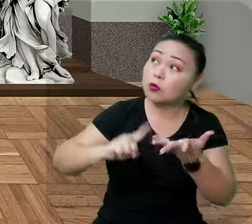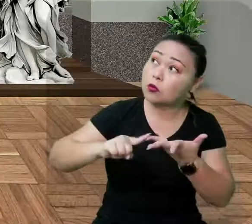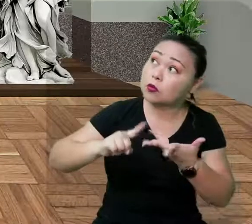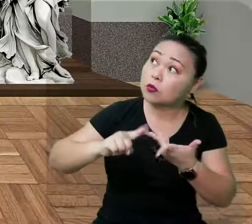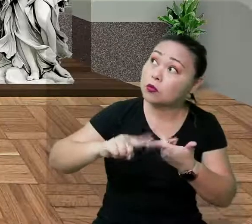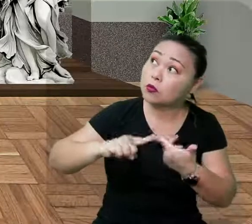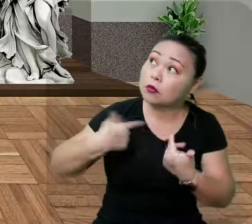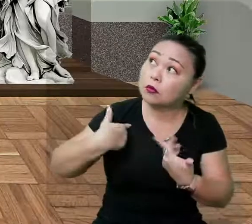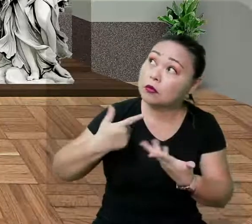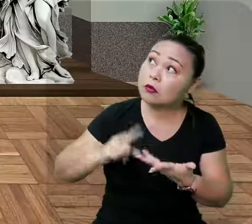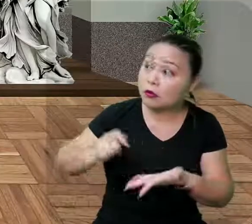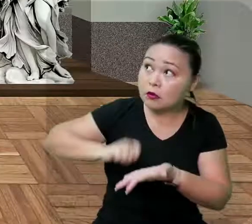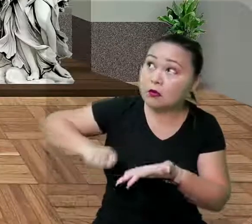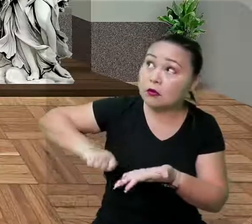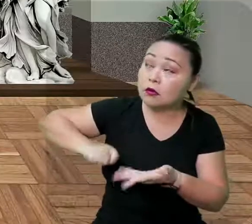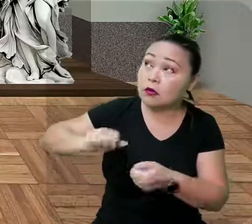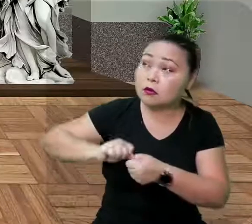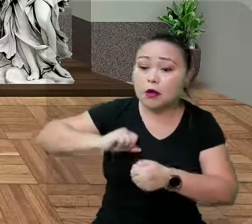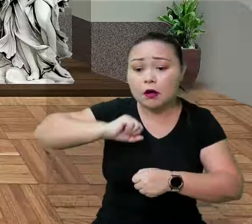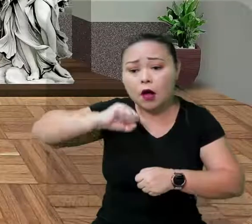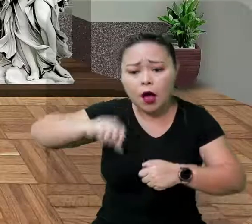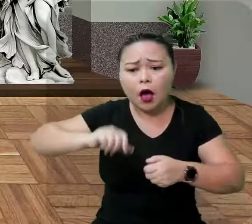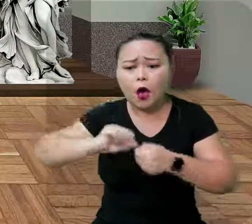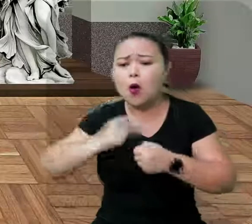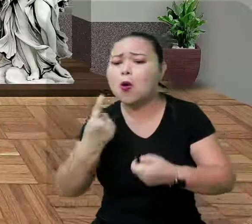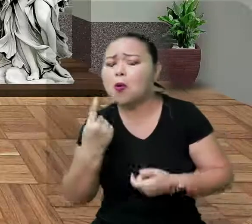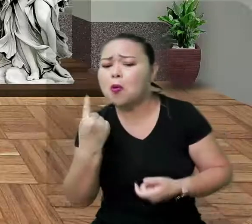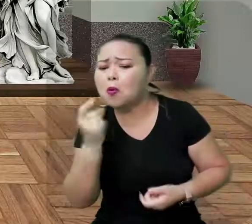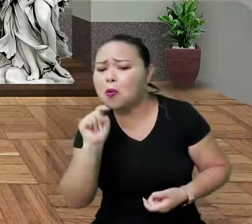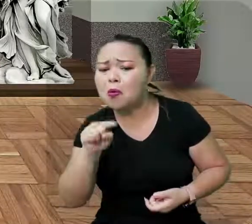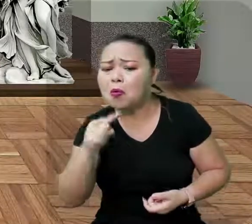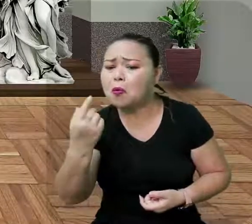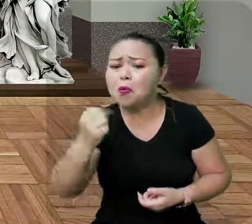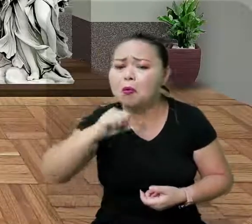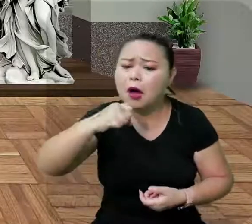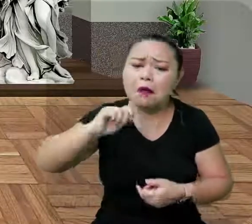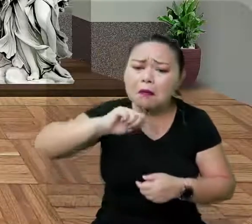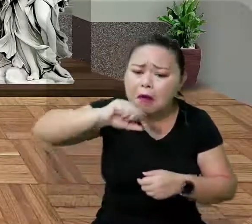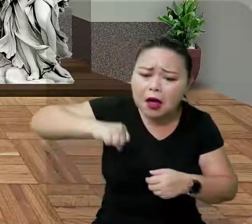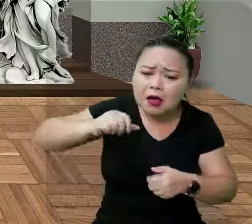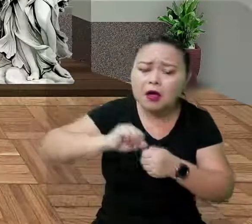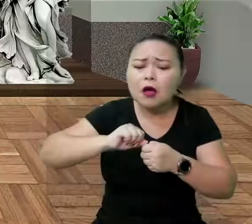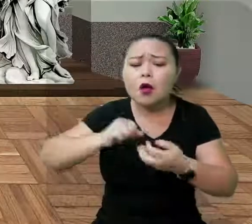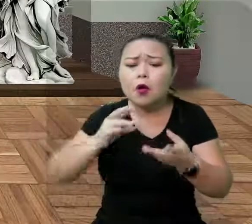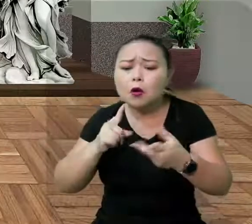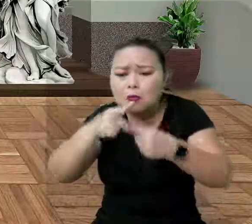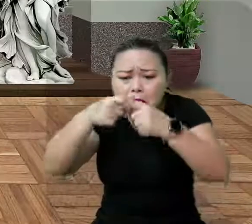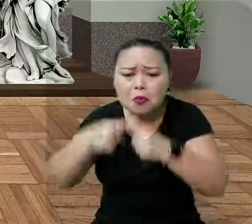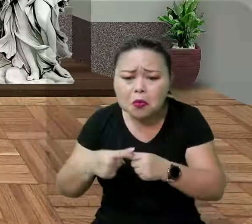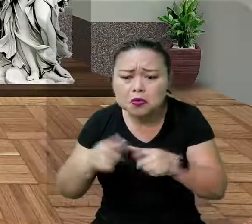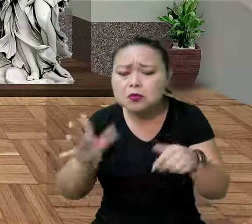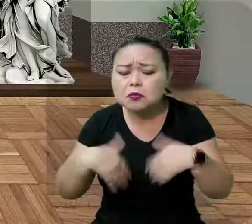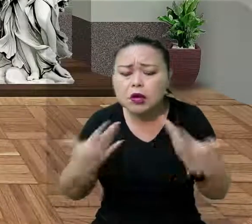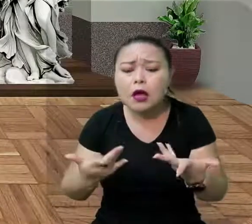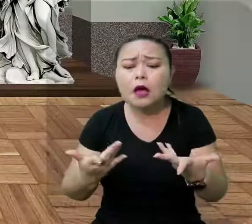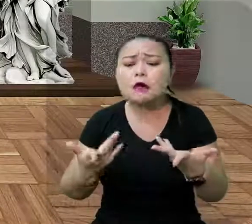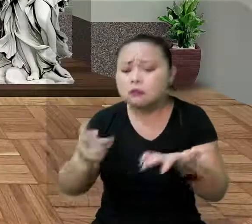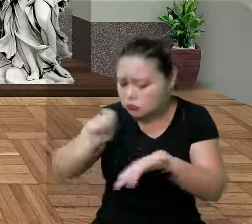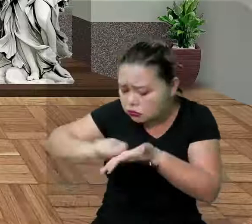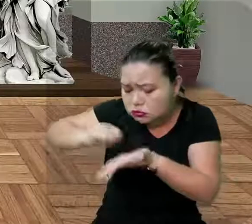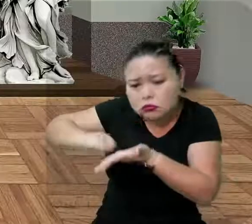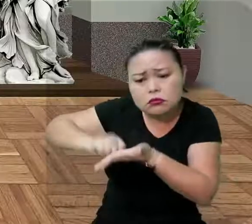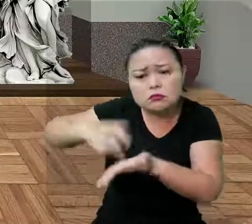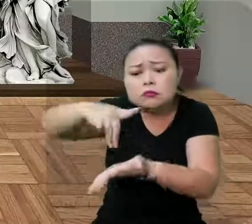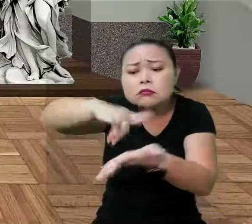e tantas braçadas por mim quanto é que dá uma passada em multiplica tudo tudo isso era um